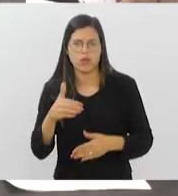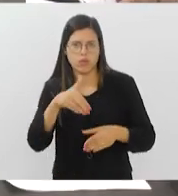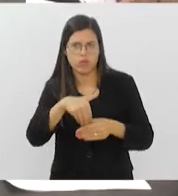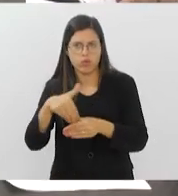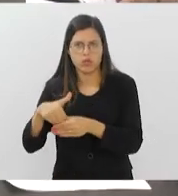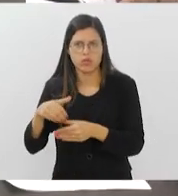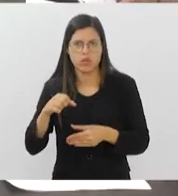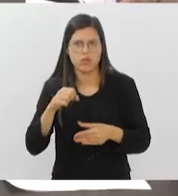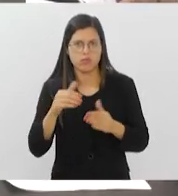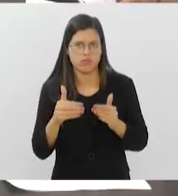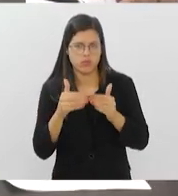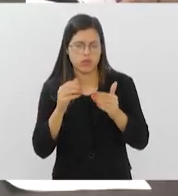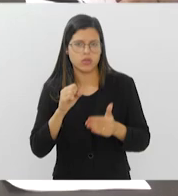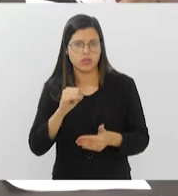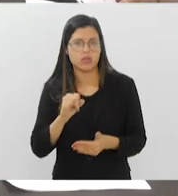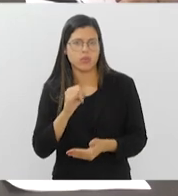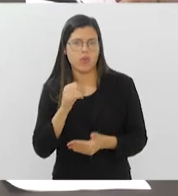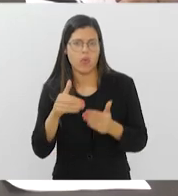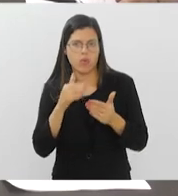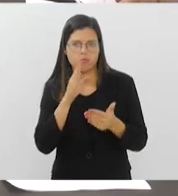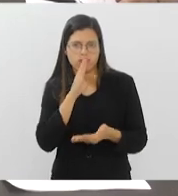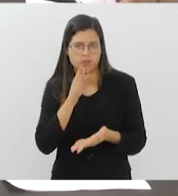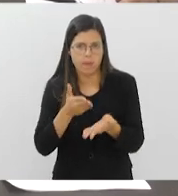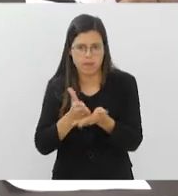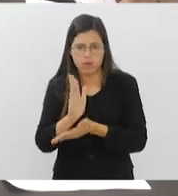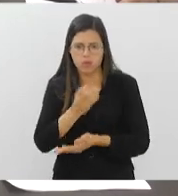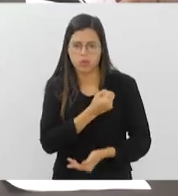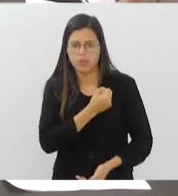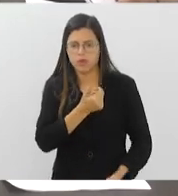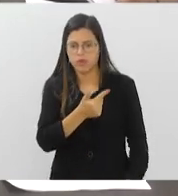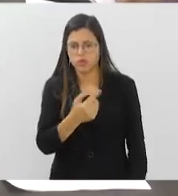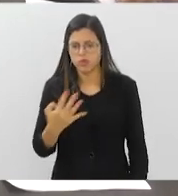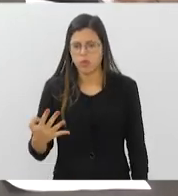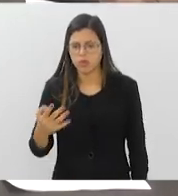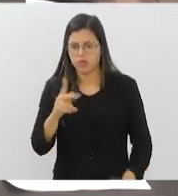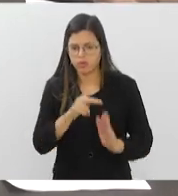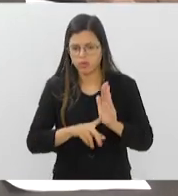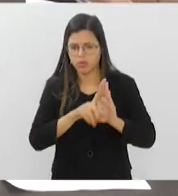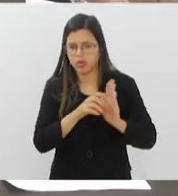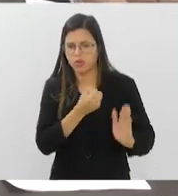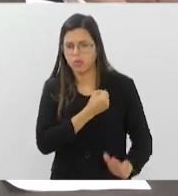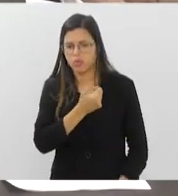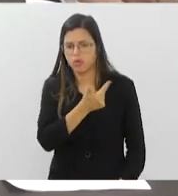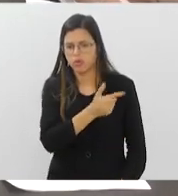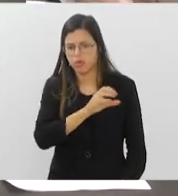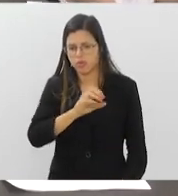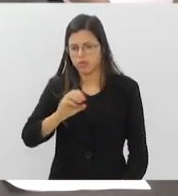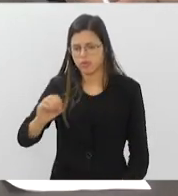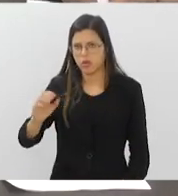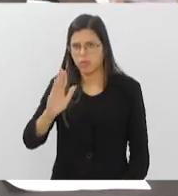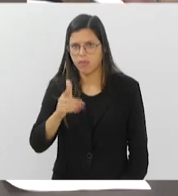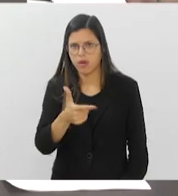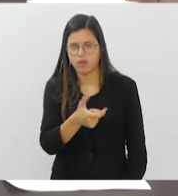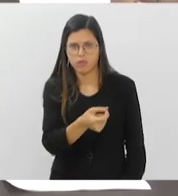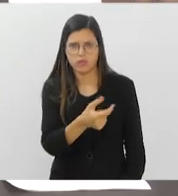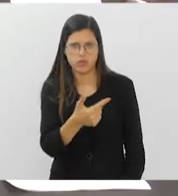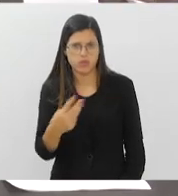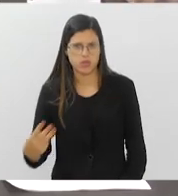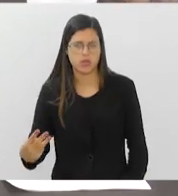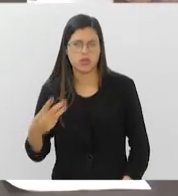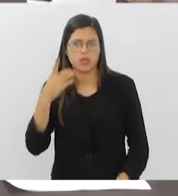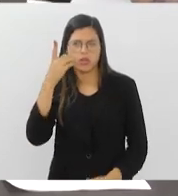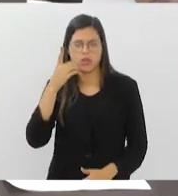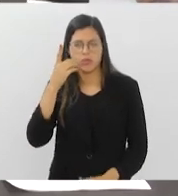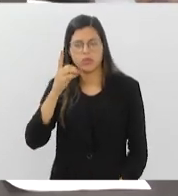votação, senhores que aprovam, permaneçam como estão, aprovado. 24 da pauta. Projeto de lei número 2000 de 2023, de autoria da deputada